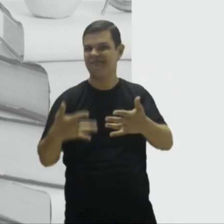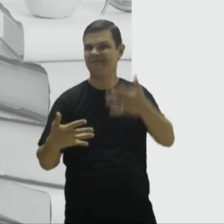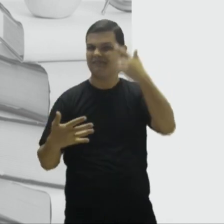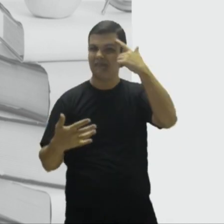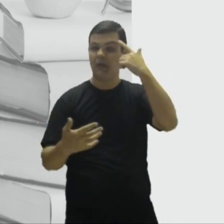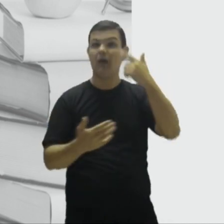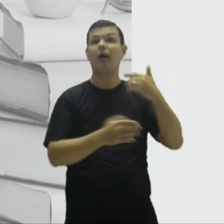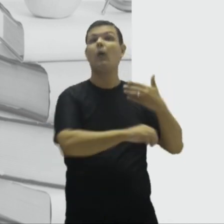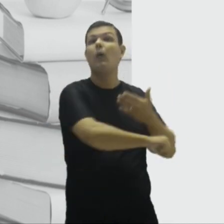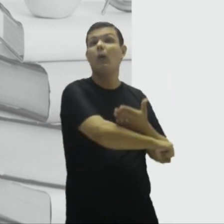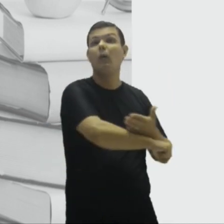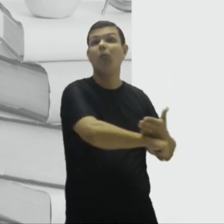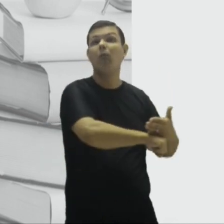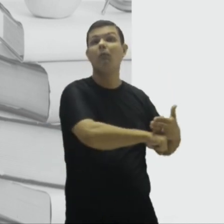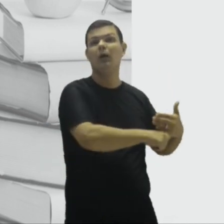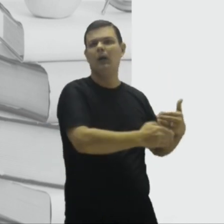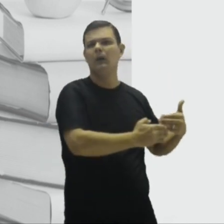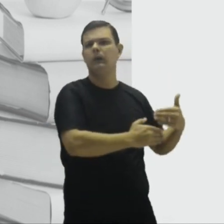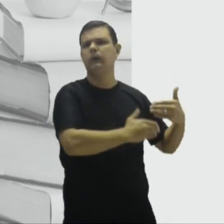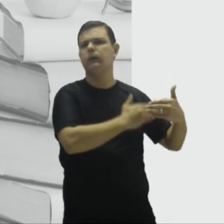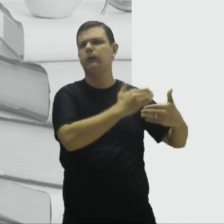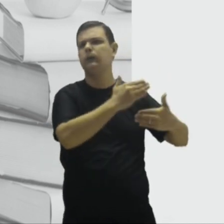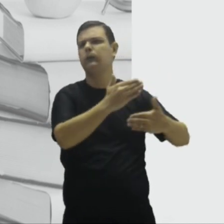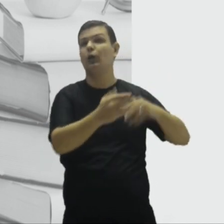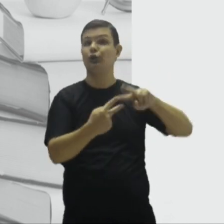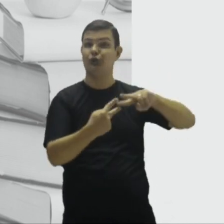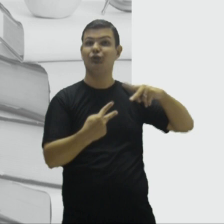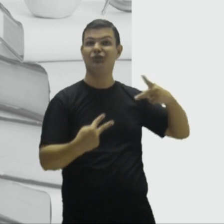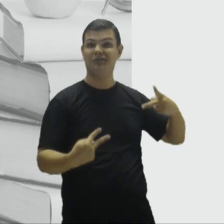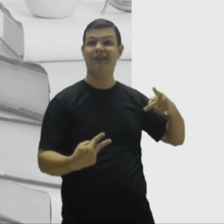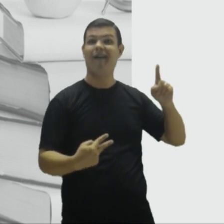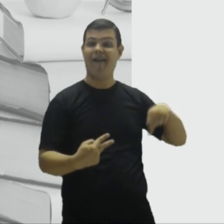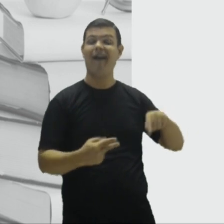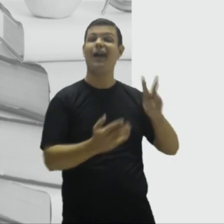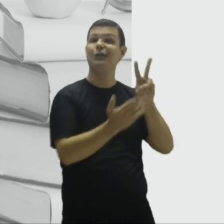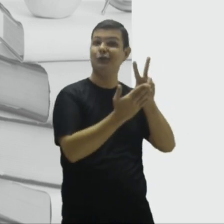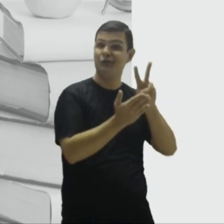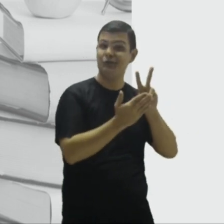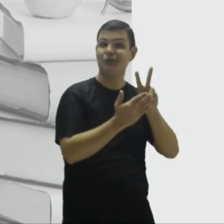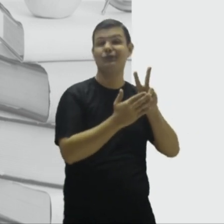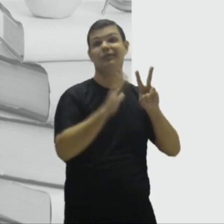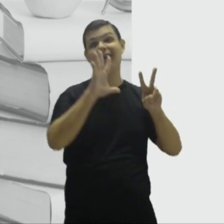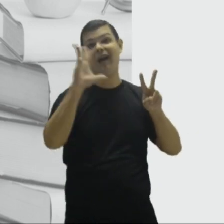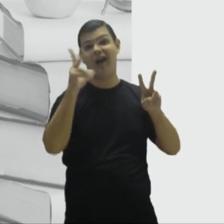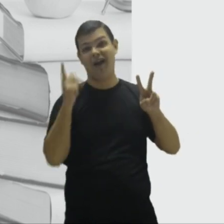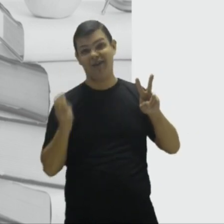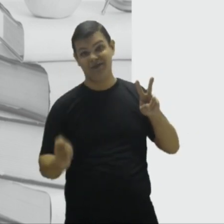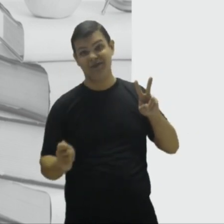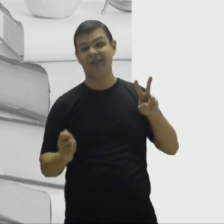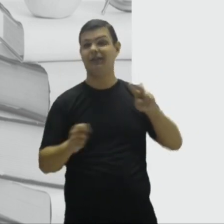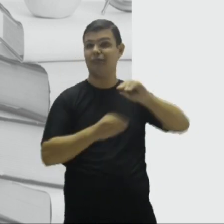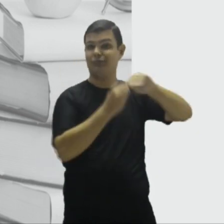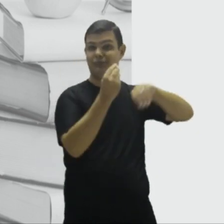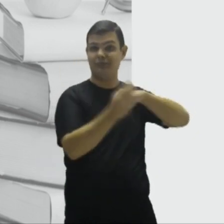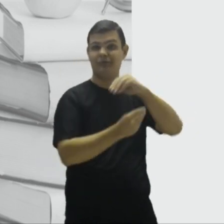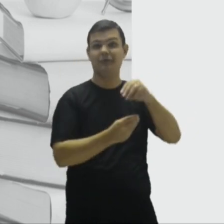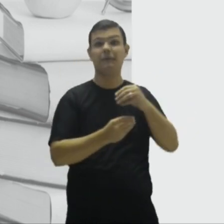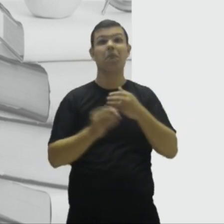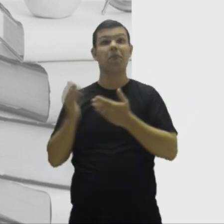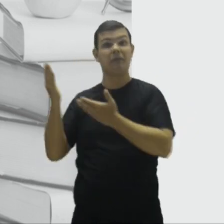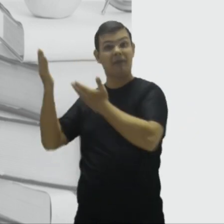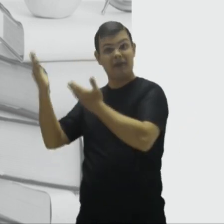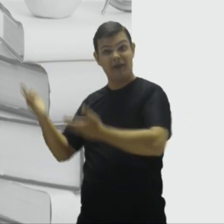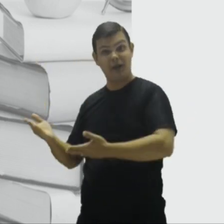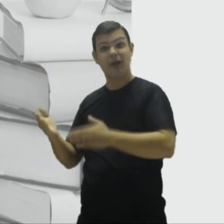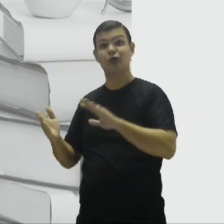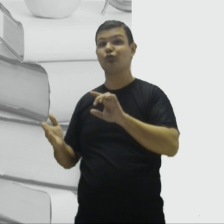origem, nossa herança cultural e genética é indígena, é africana. Então, esse mapa vem apenas para